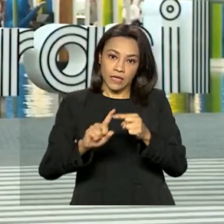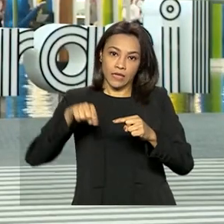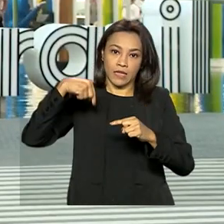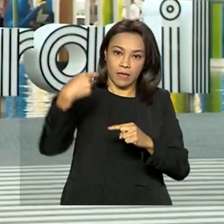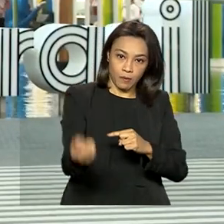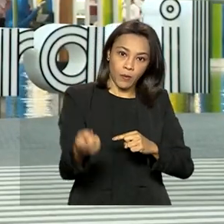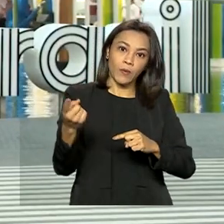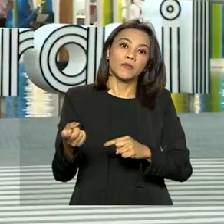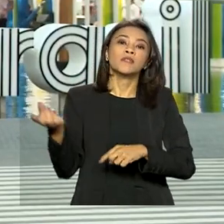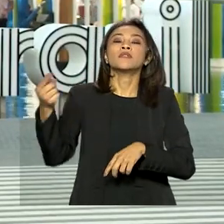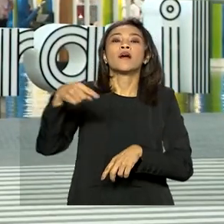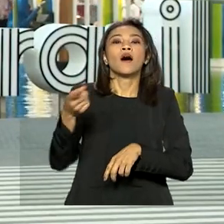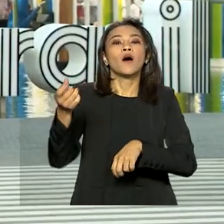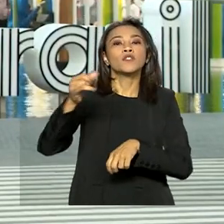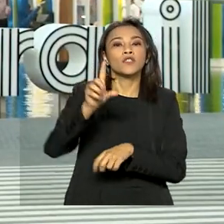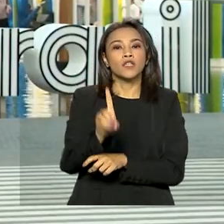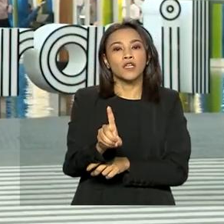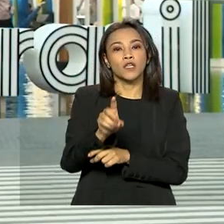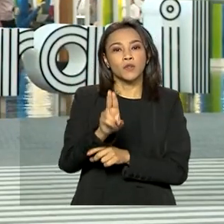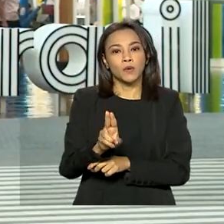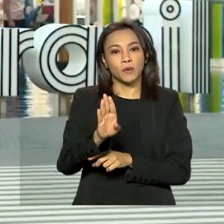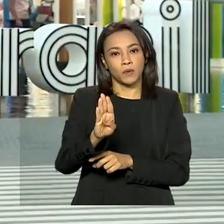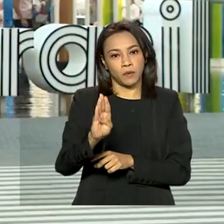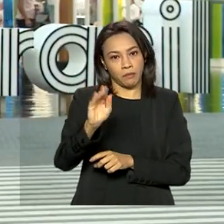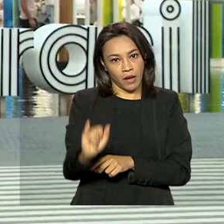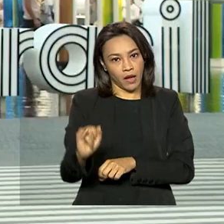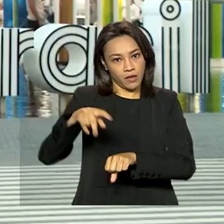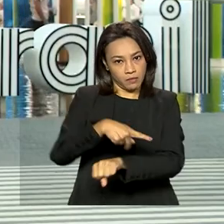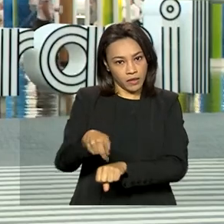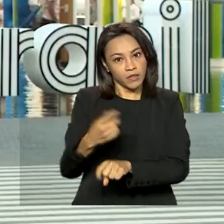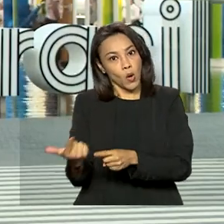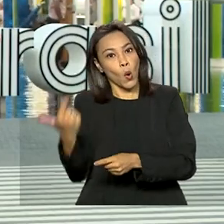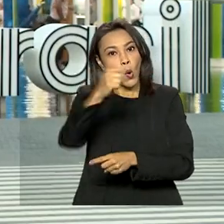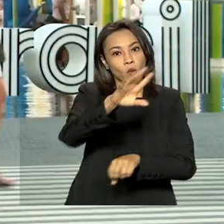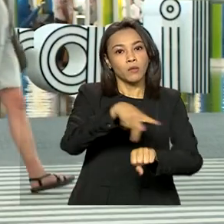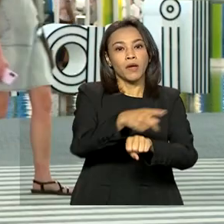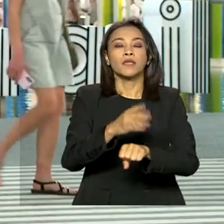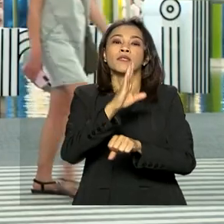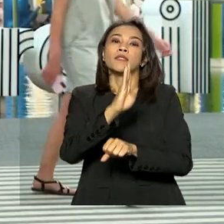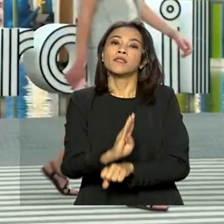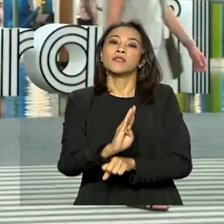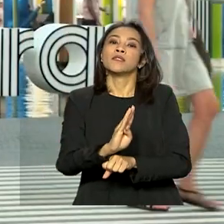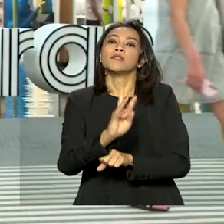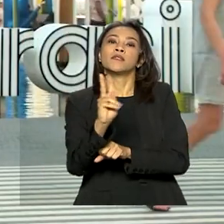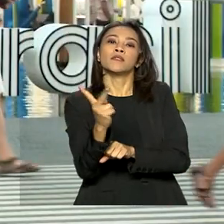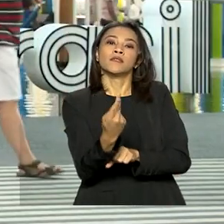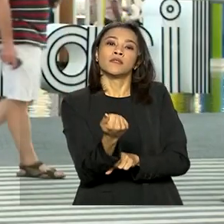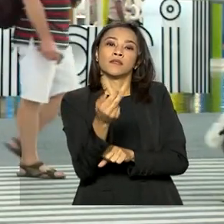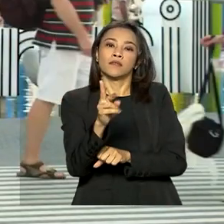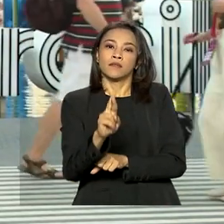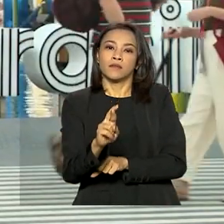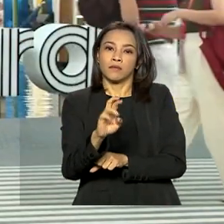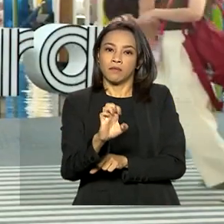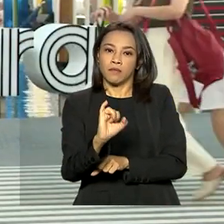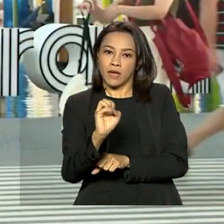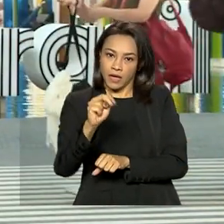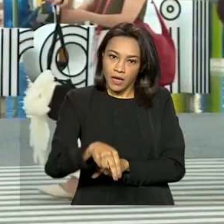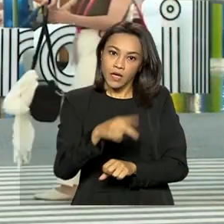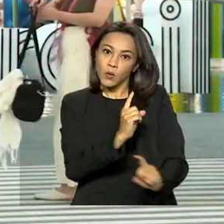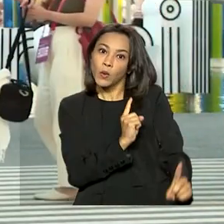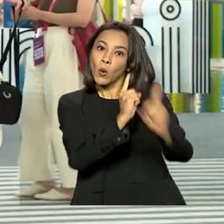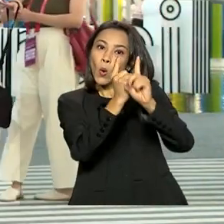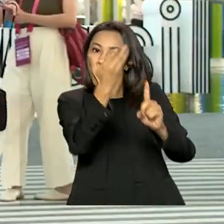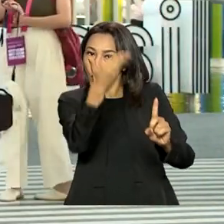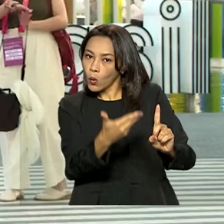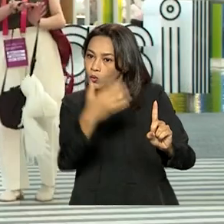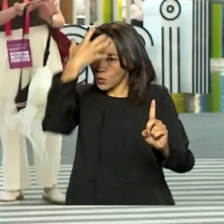o presidente Jair Bolsonaro visita amanhã Bahrein, também aqui no Oriente Médio, onde tem um encontro com o rei e também um